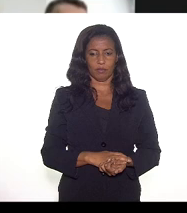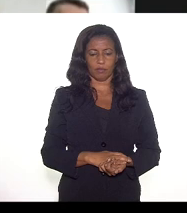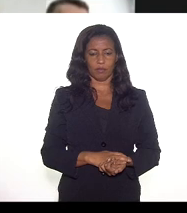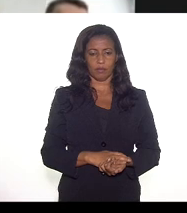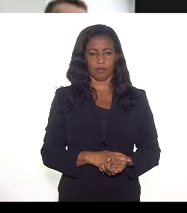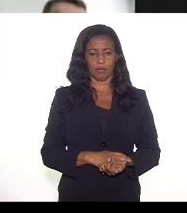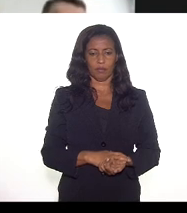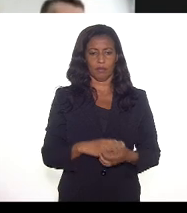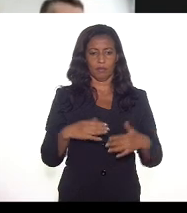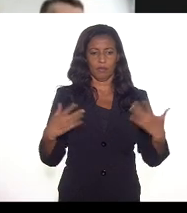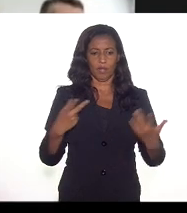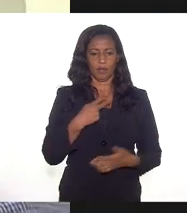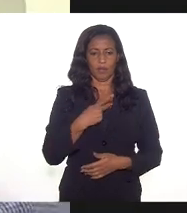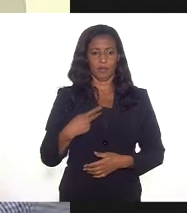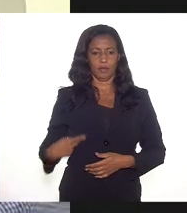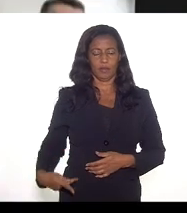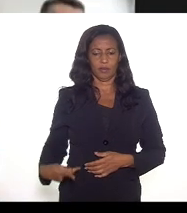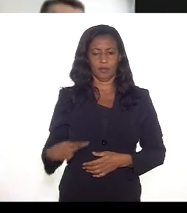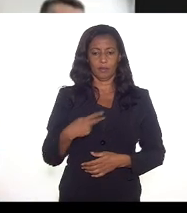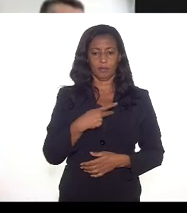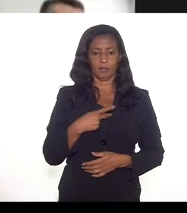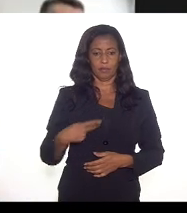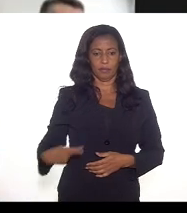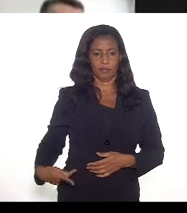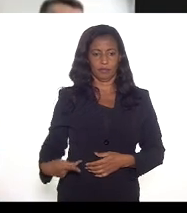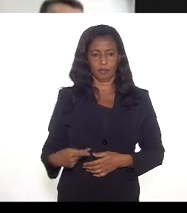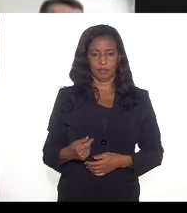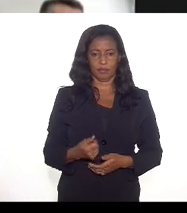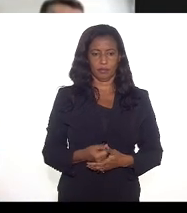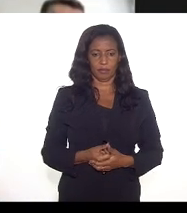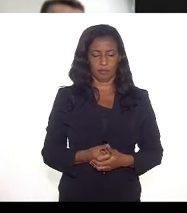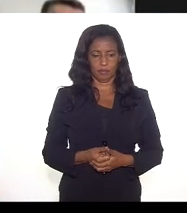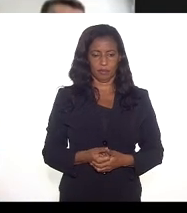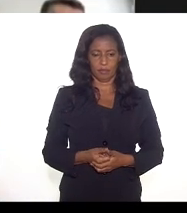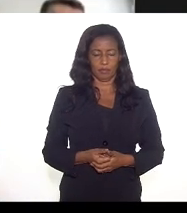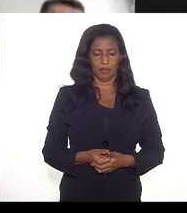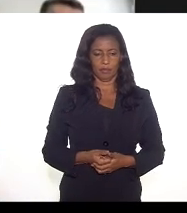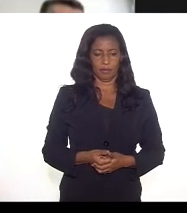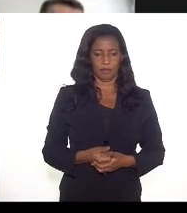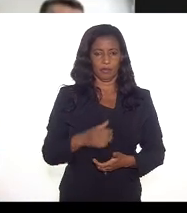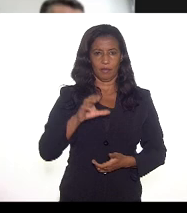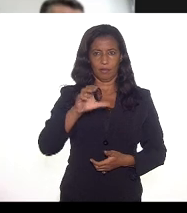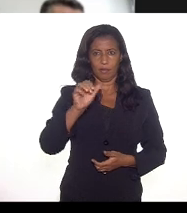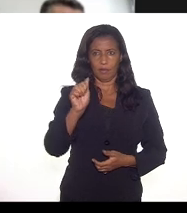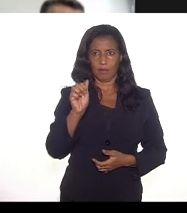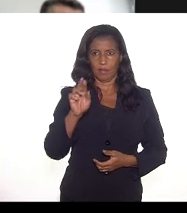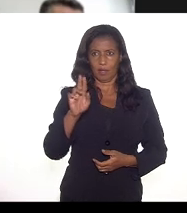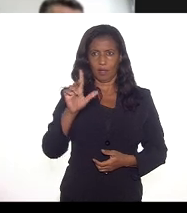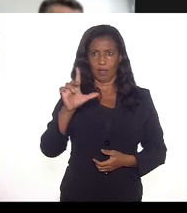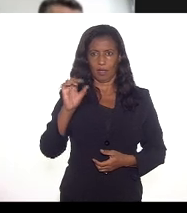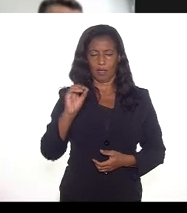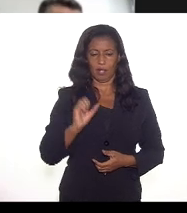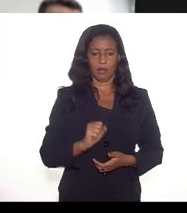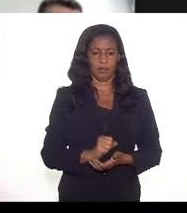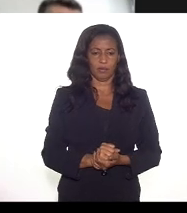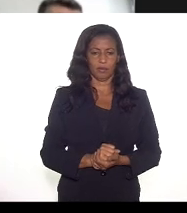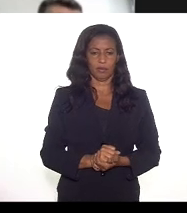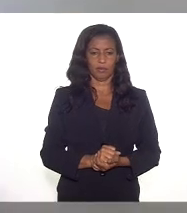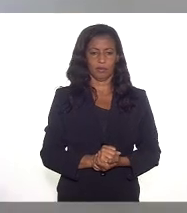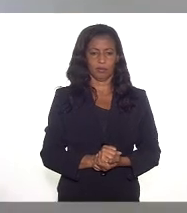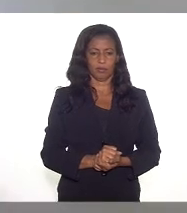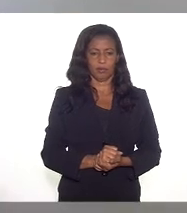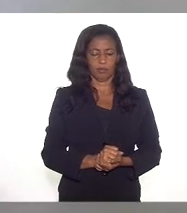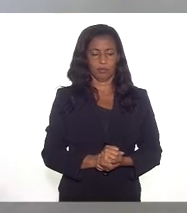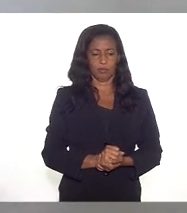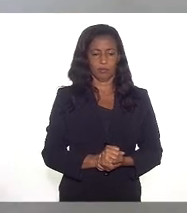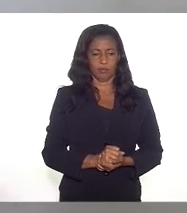presidente. Senhor presidente, senhoras e senhores. Pelo PSB, presidente. Deputado Carlos Macedo, deputado Valdeir, em seguida,